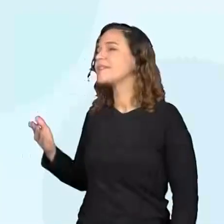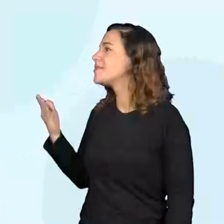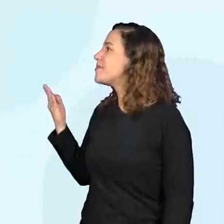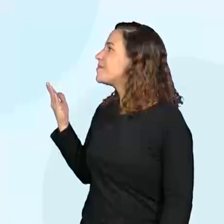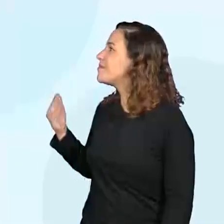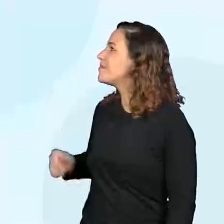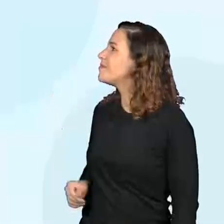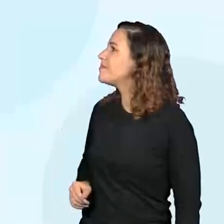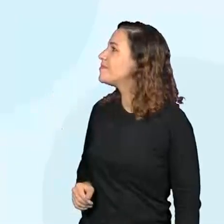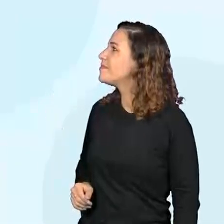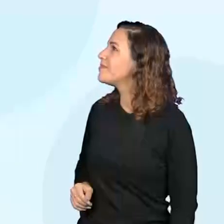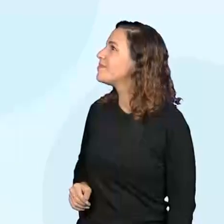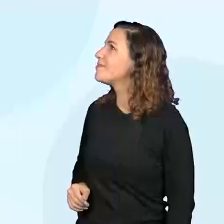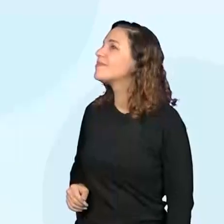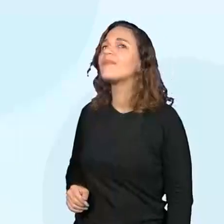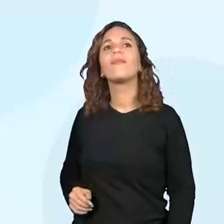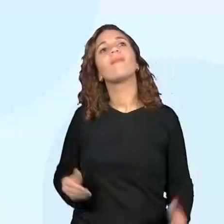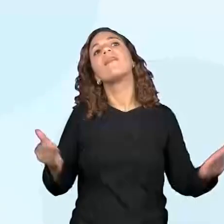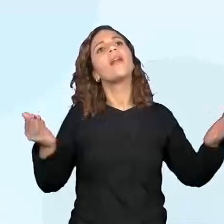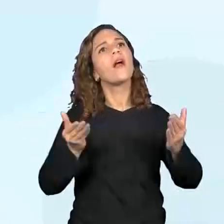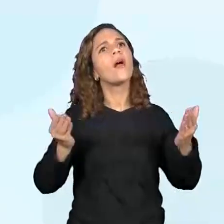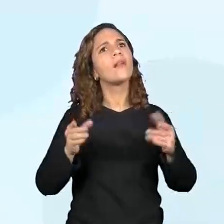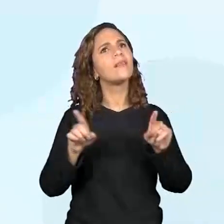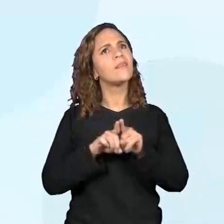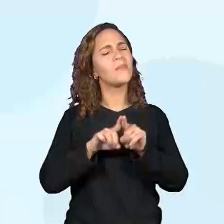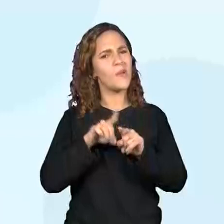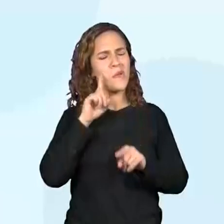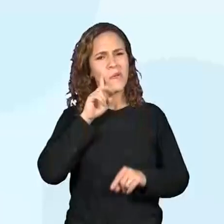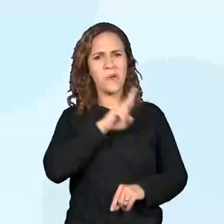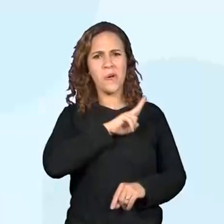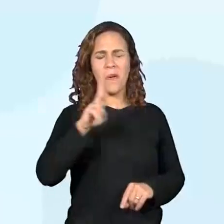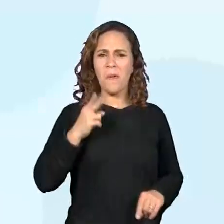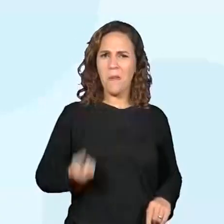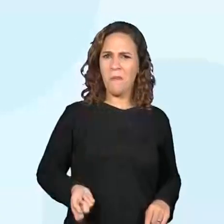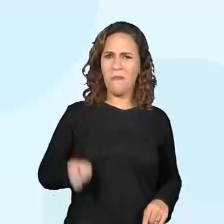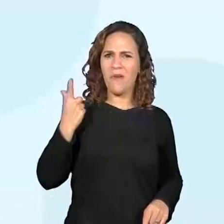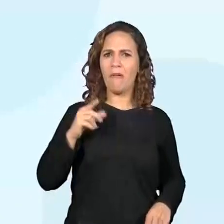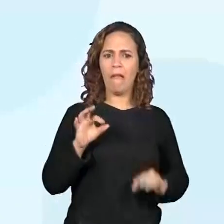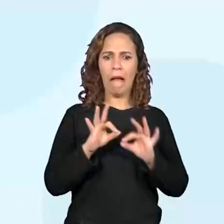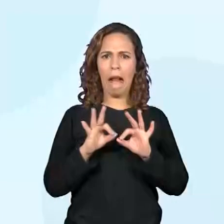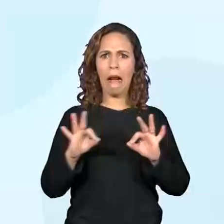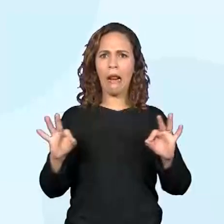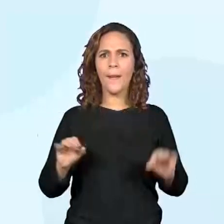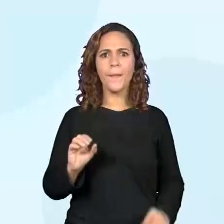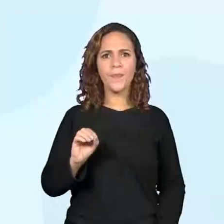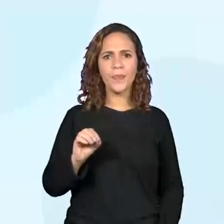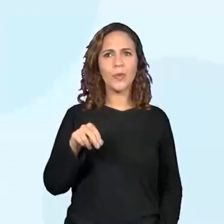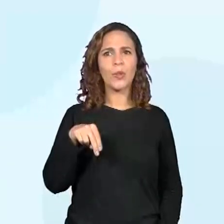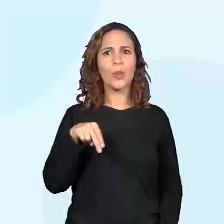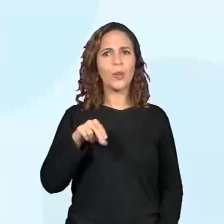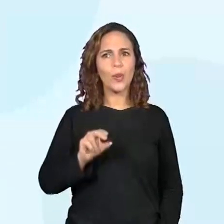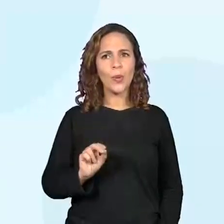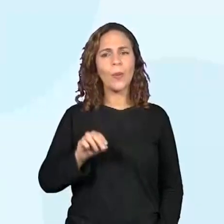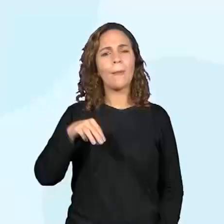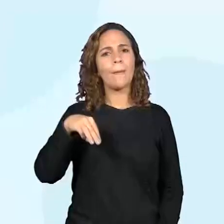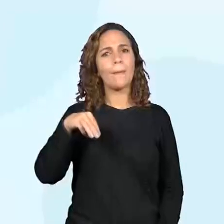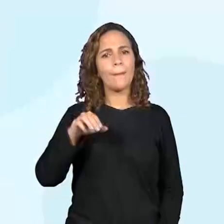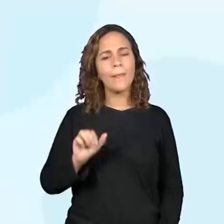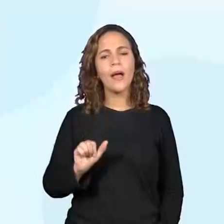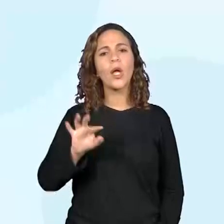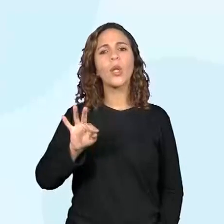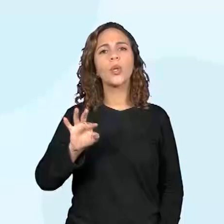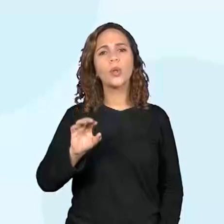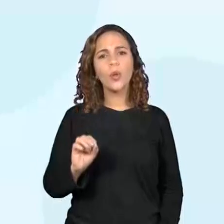agora aparece esse nome diferentão, onomatopeias, olha só. Então, podemos ver aí que tem